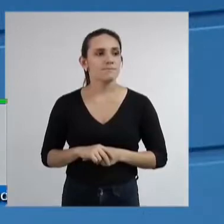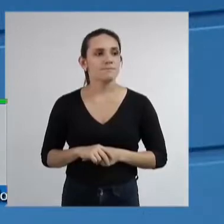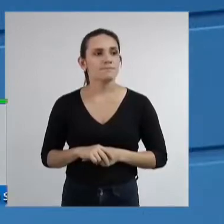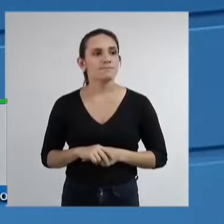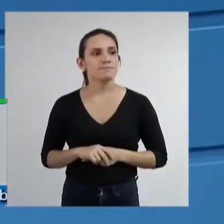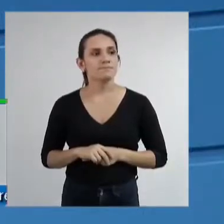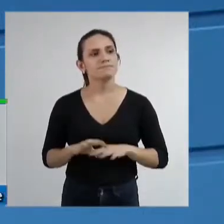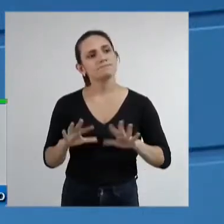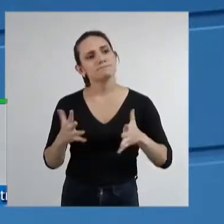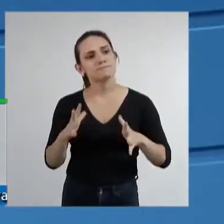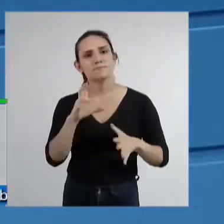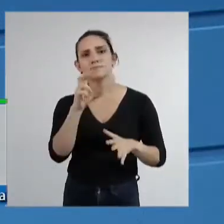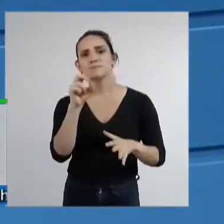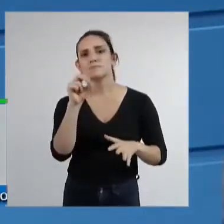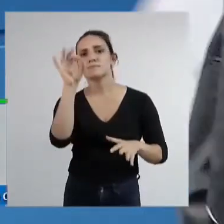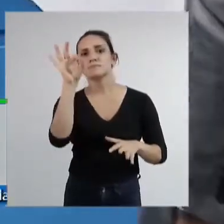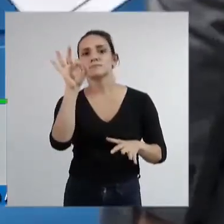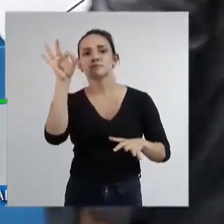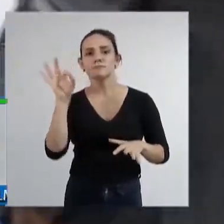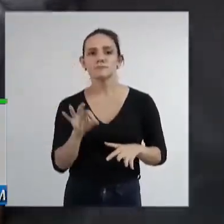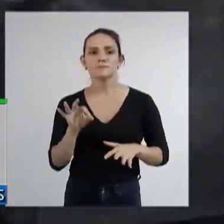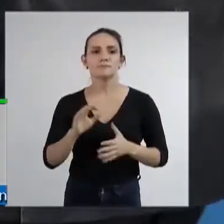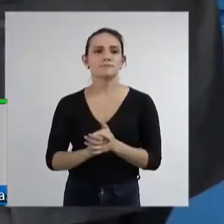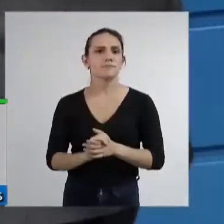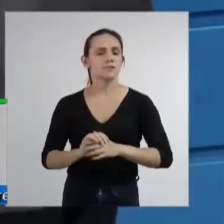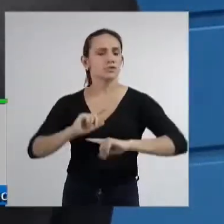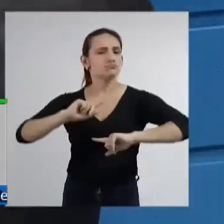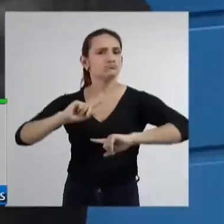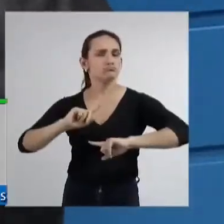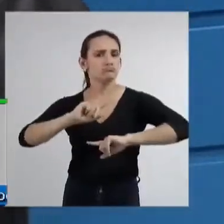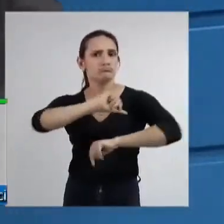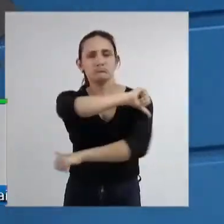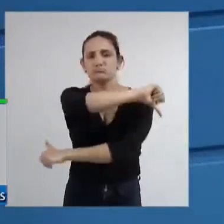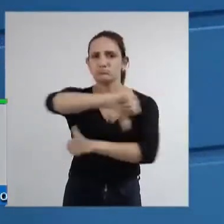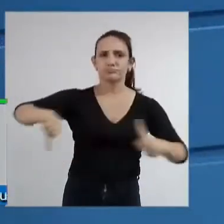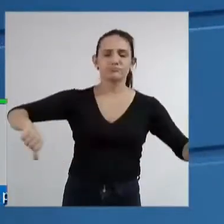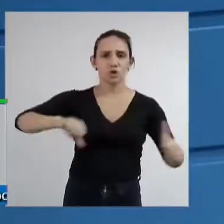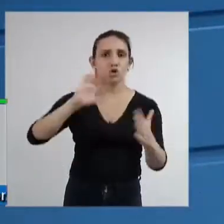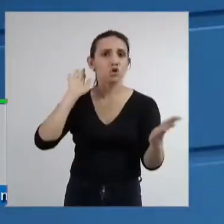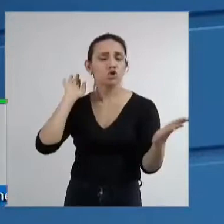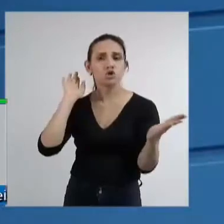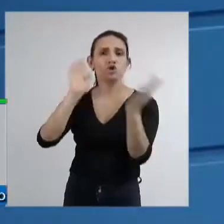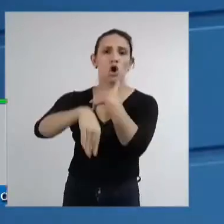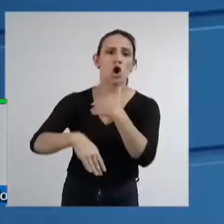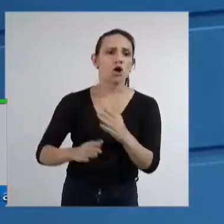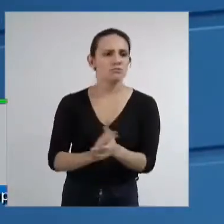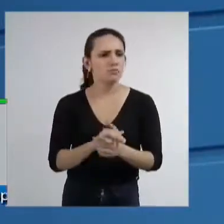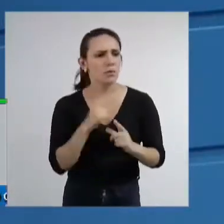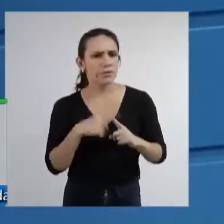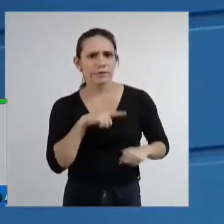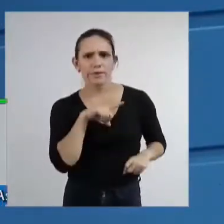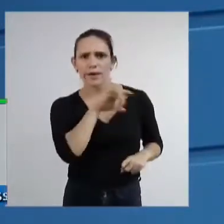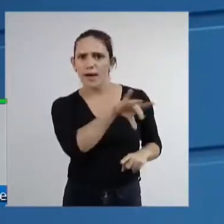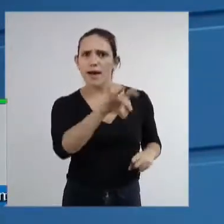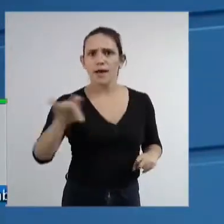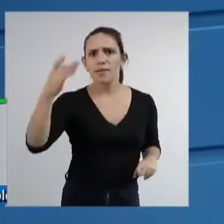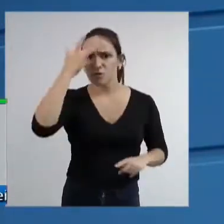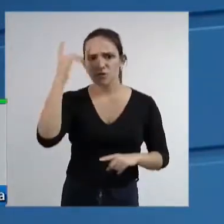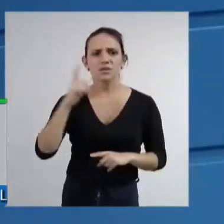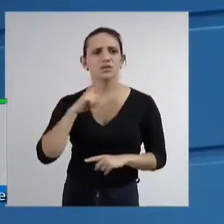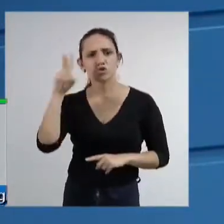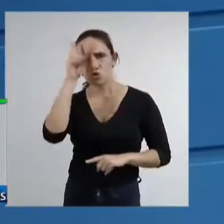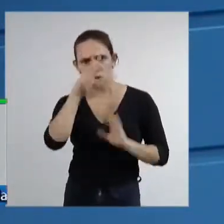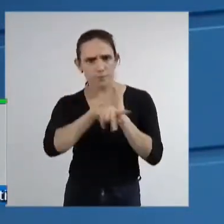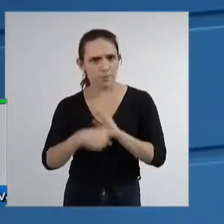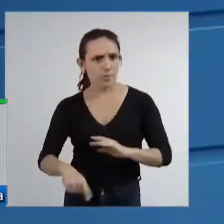praticamente 50% da renovação aqui de homens que cada um deles tem a sua história, o seu trabalho,